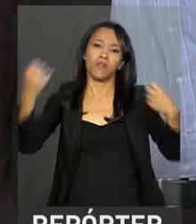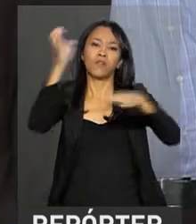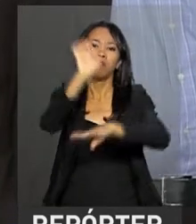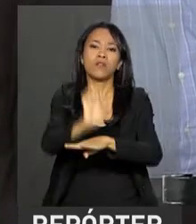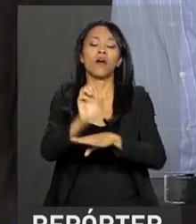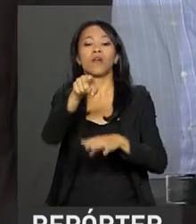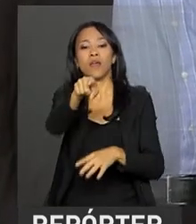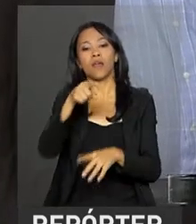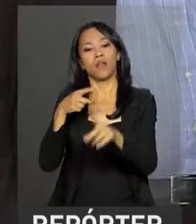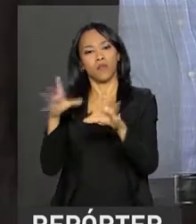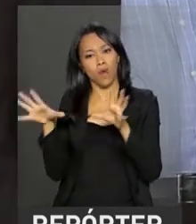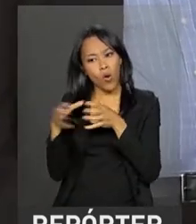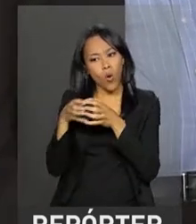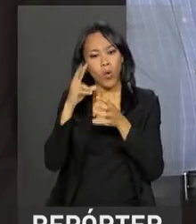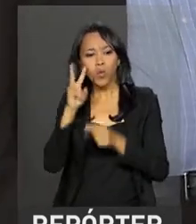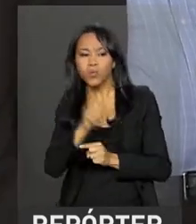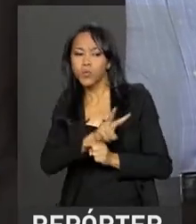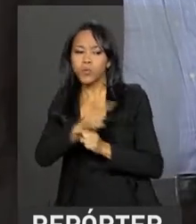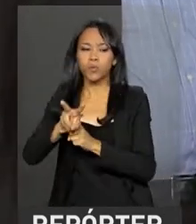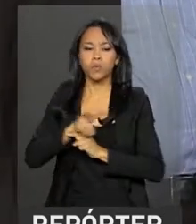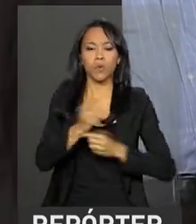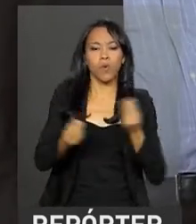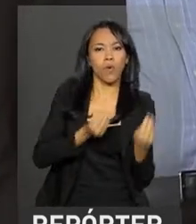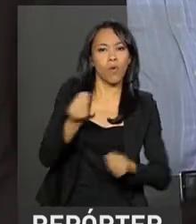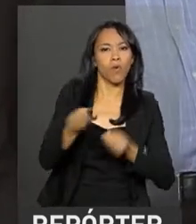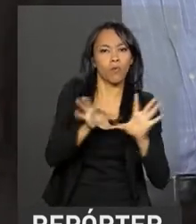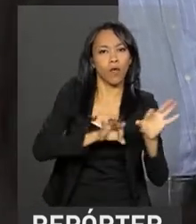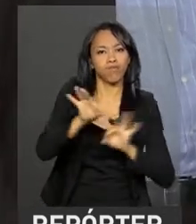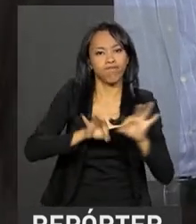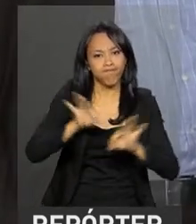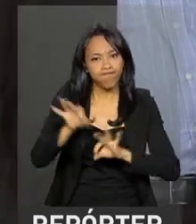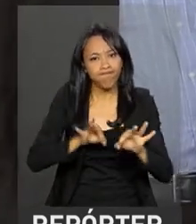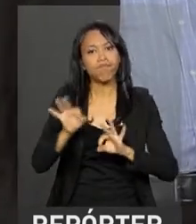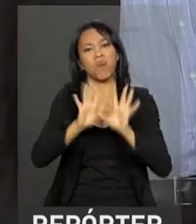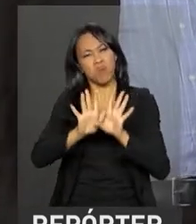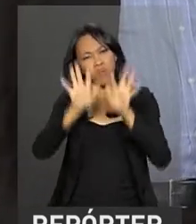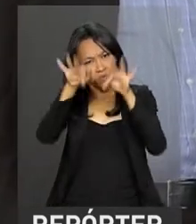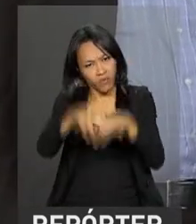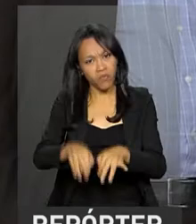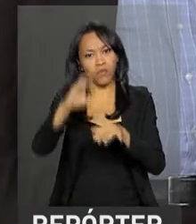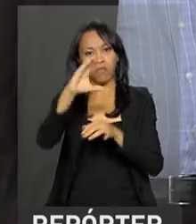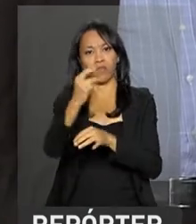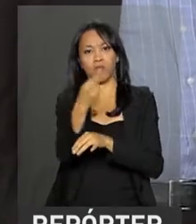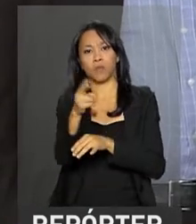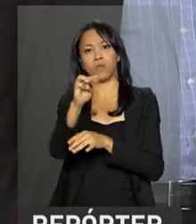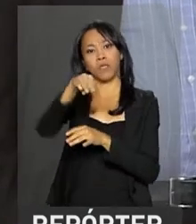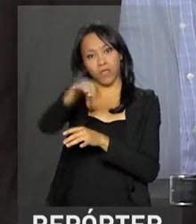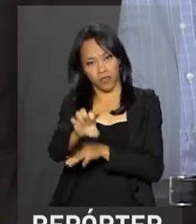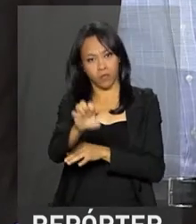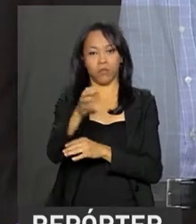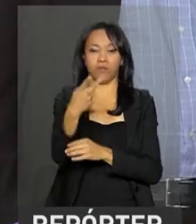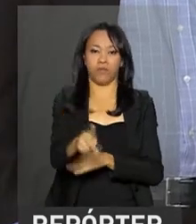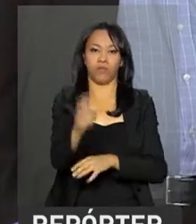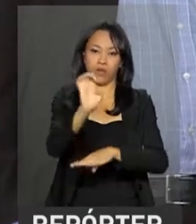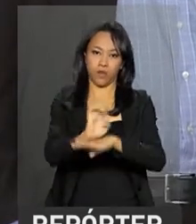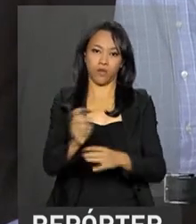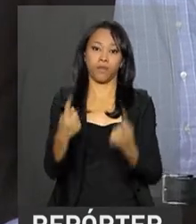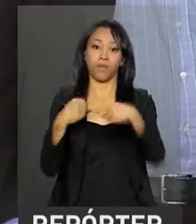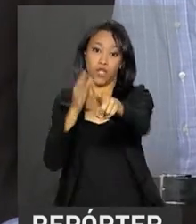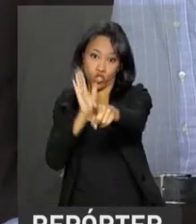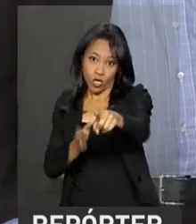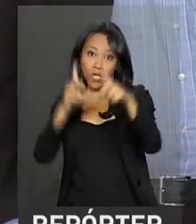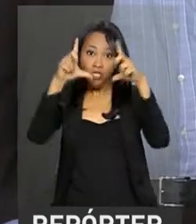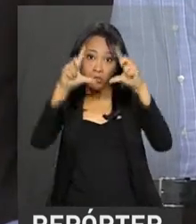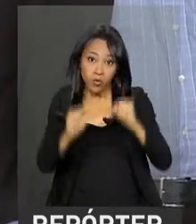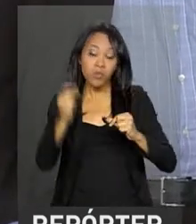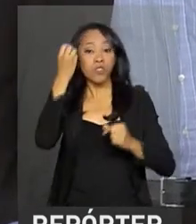e de integração entre agentes de segurança pública pelo fim do crime organizado e já diminuiu nestes 23 dias enormemente